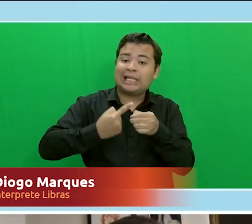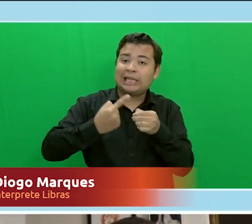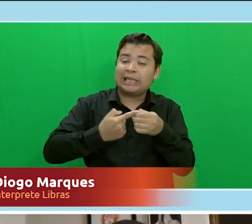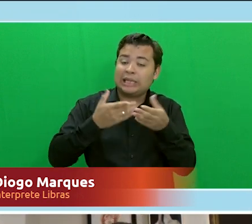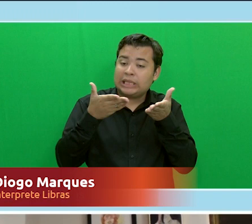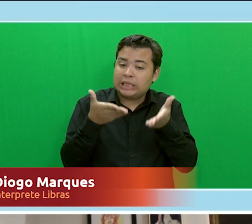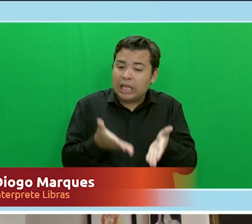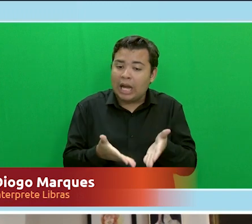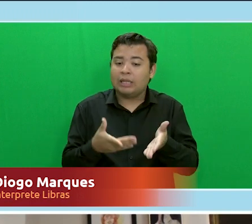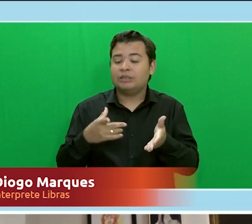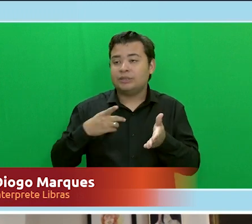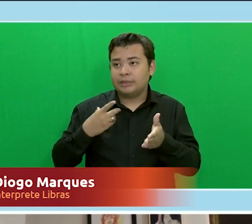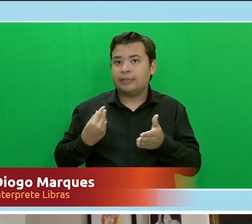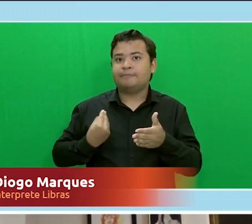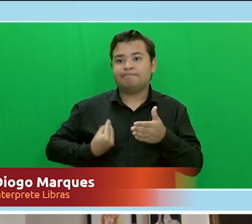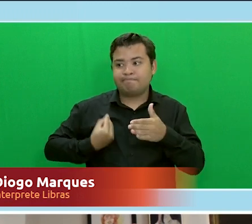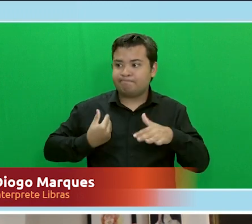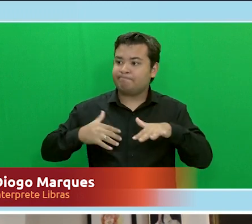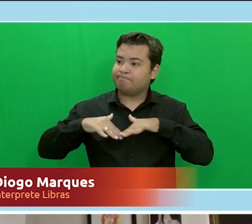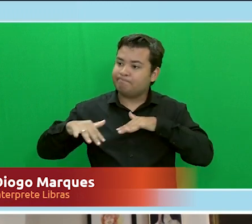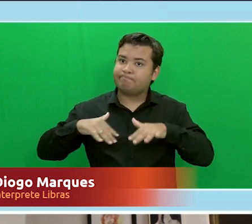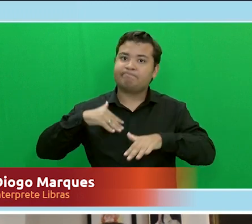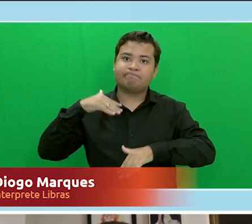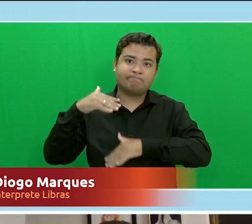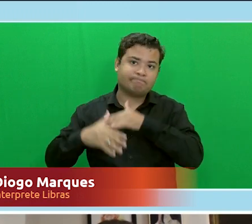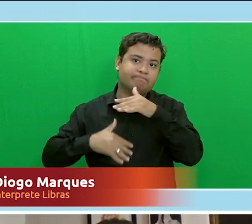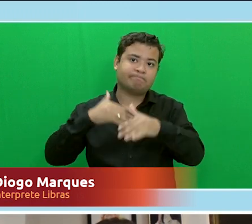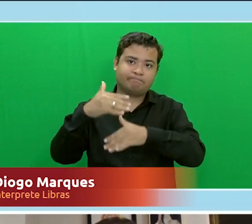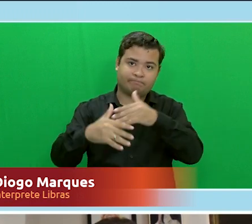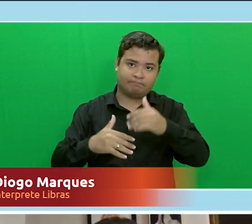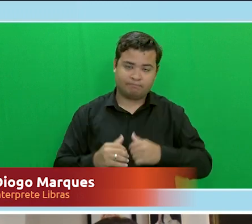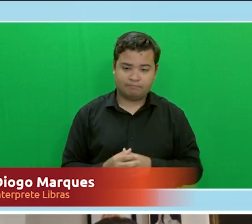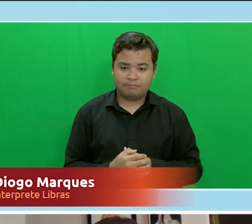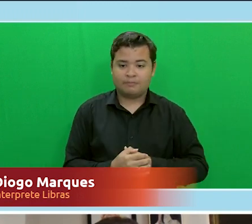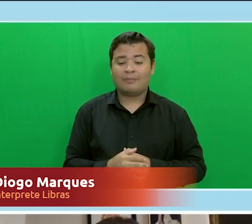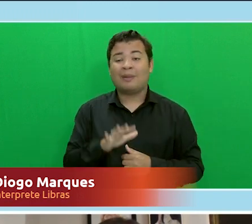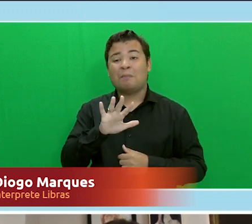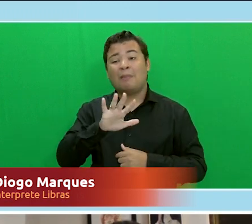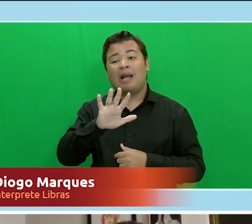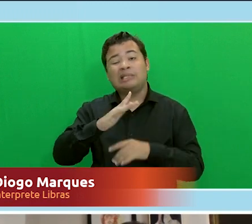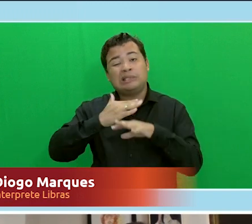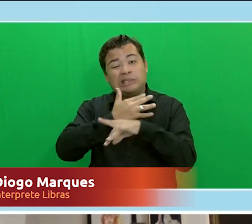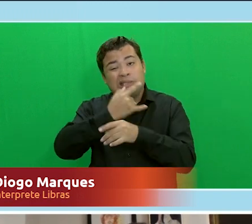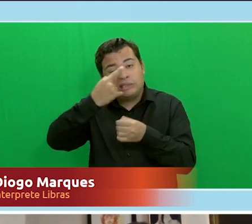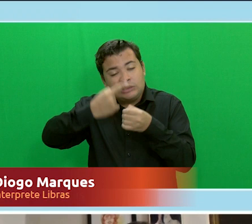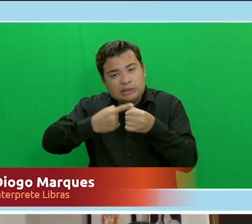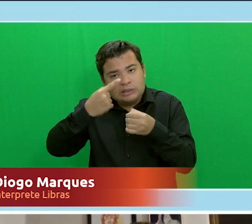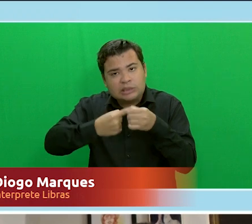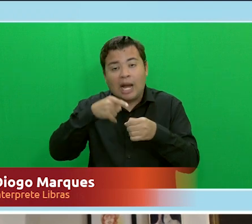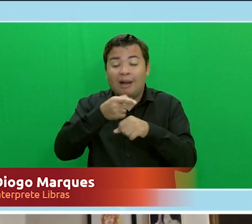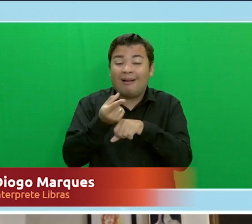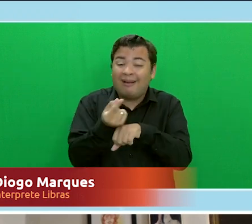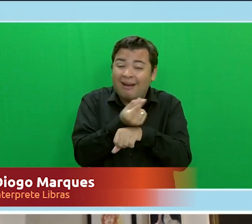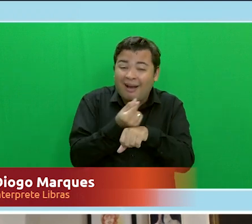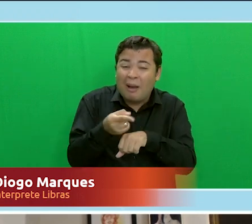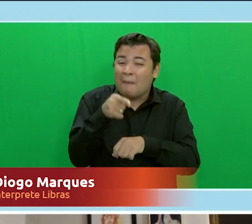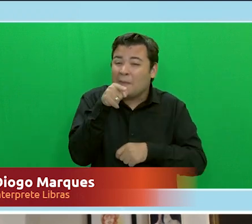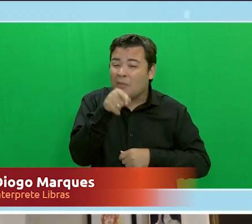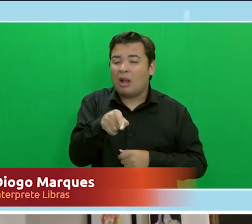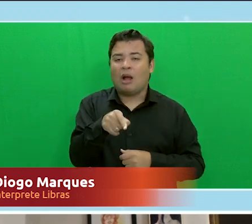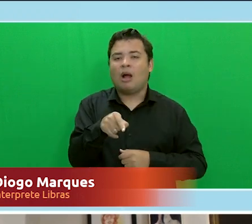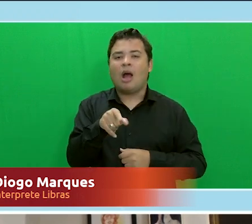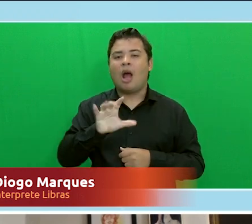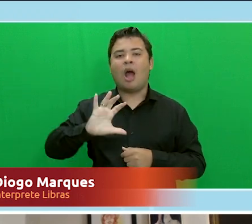ela é uma cidade em movimento, né? E na cidade capitalista, ela se